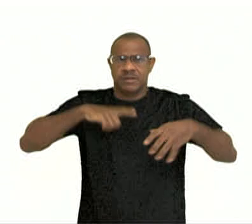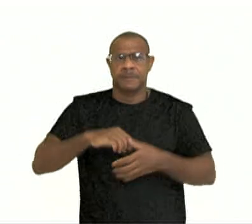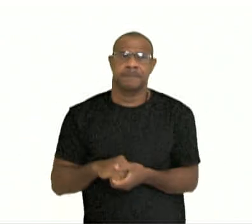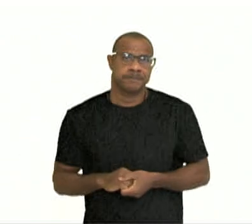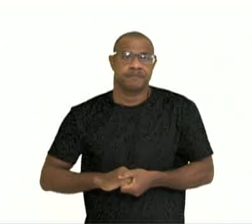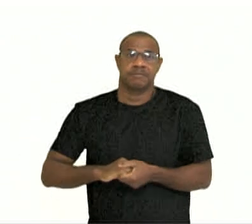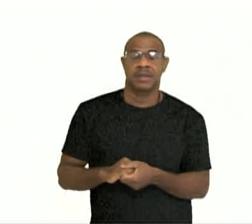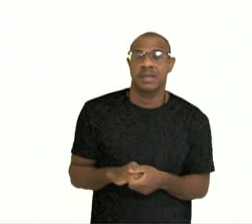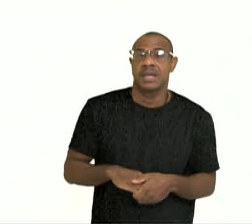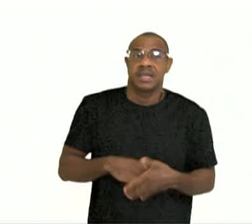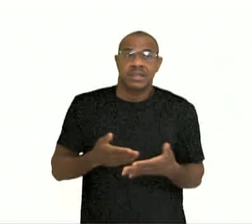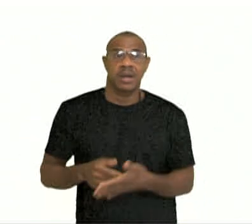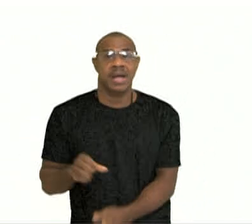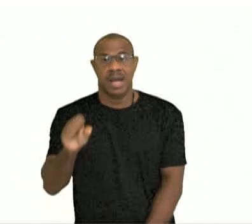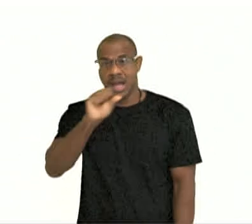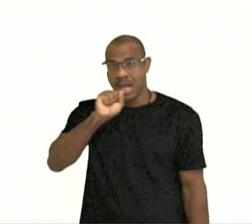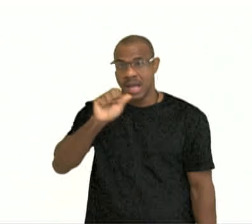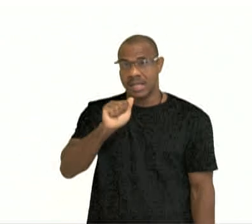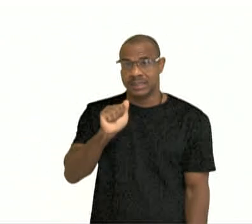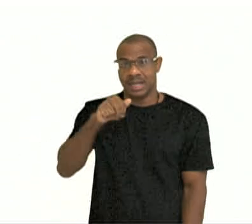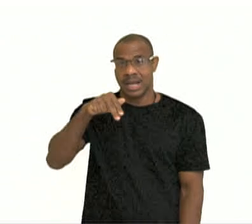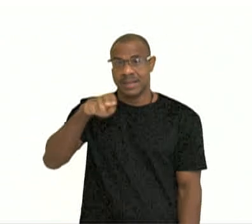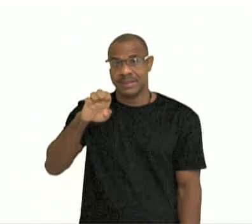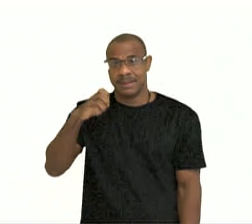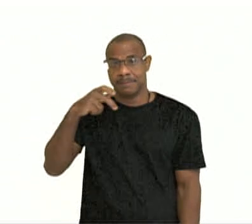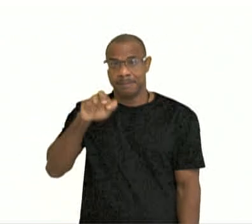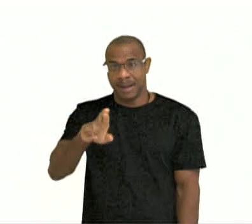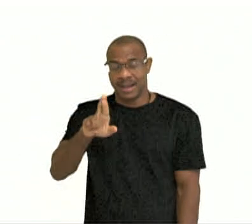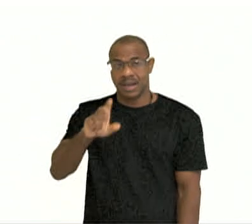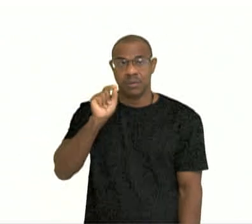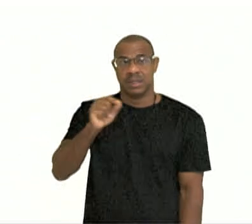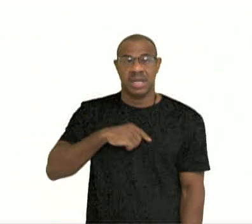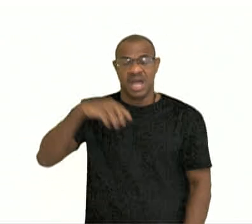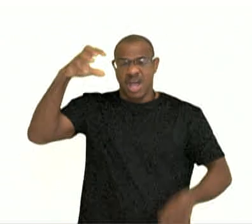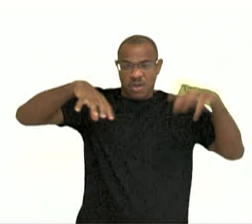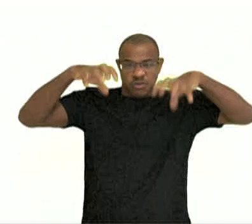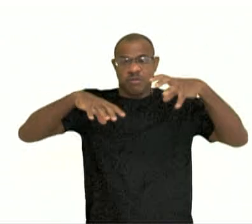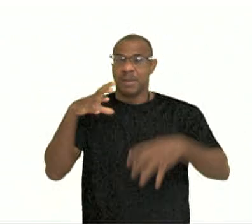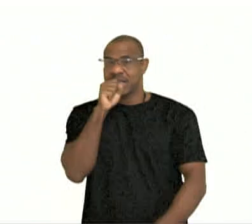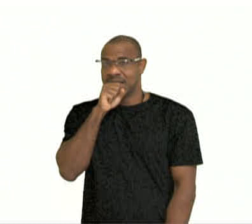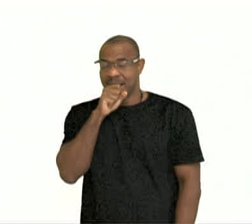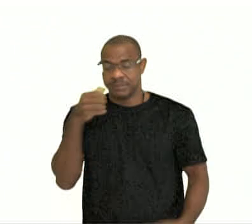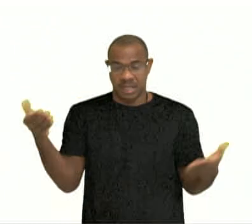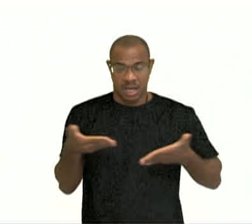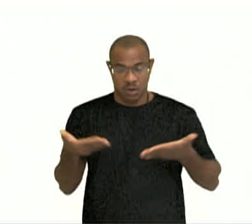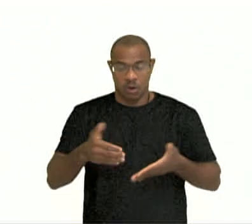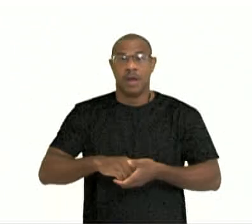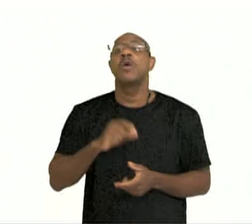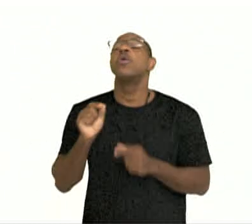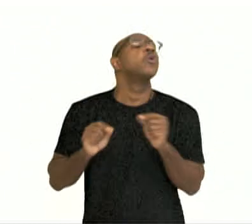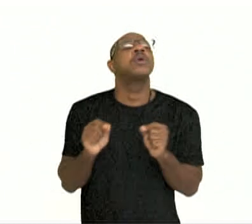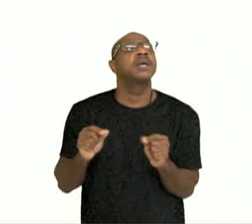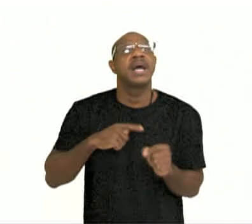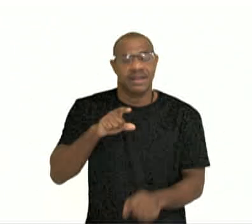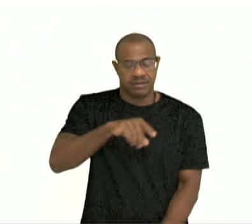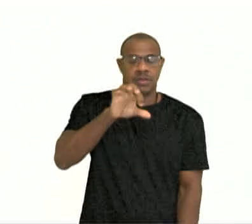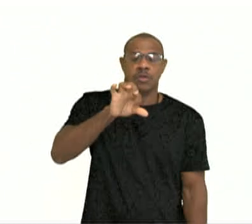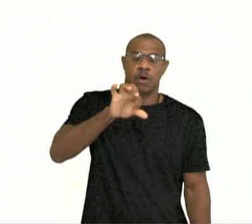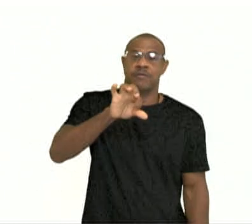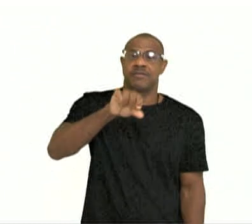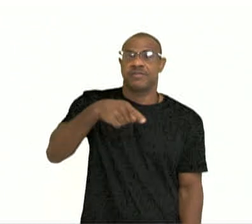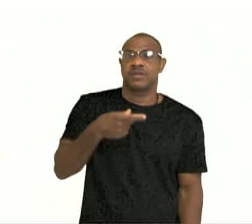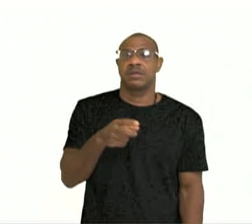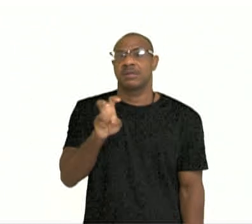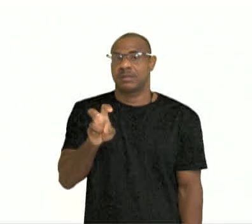a previsão de acúmulo chuva para este sábado na capital é de 9,1 milímetros.